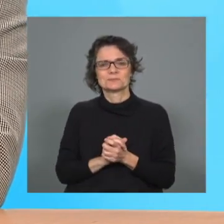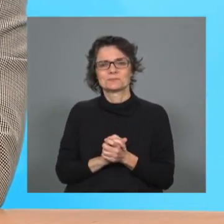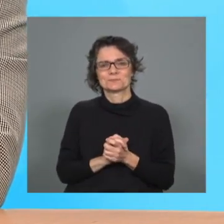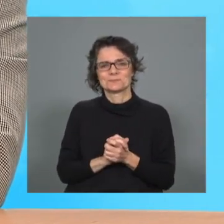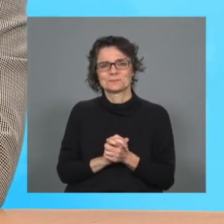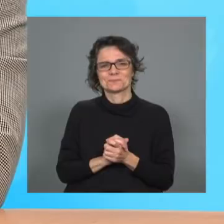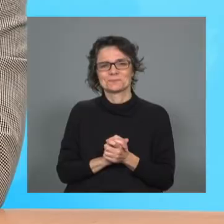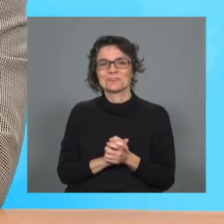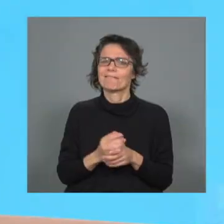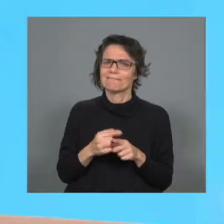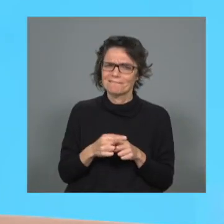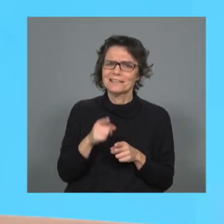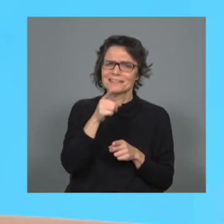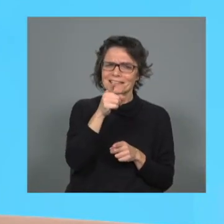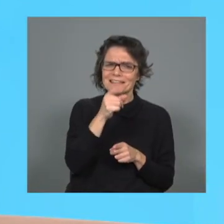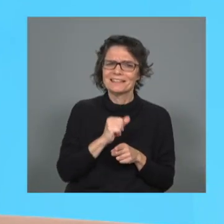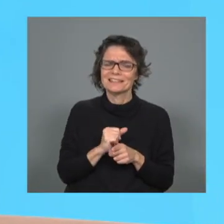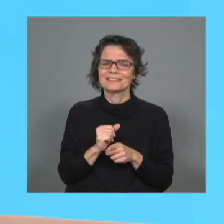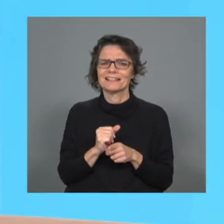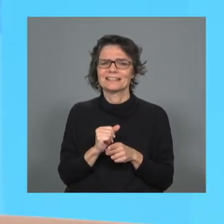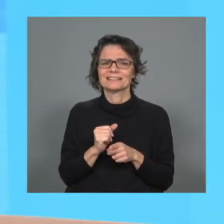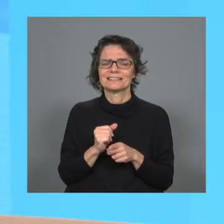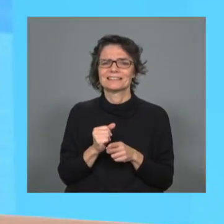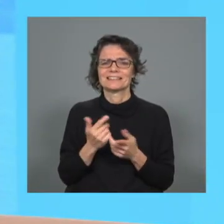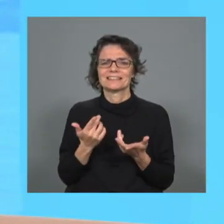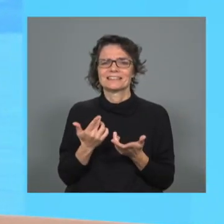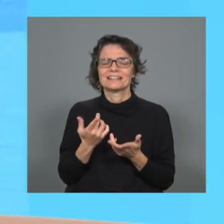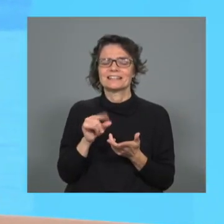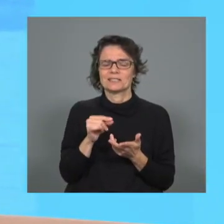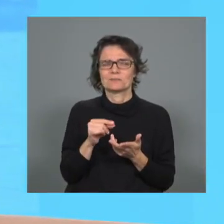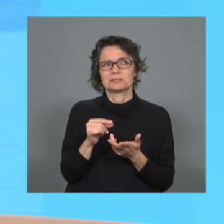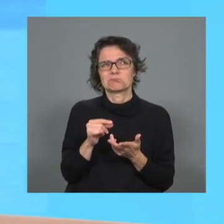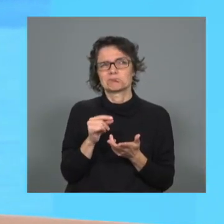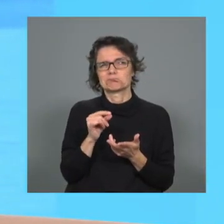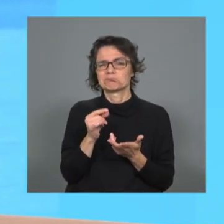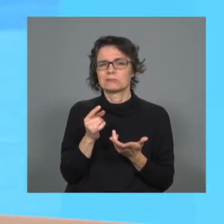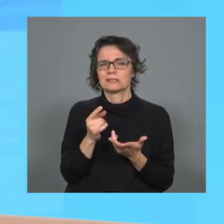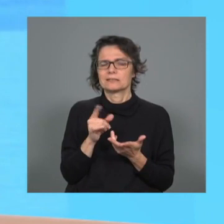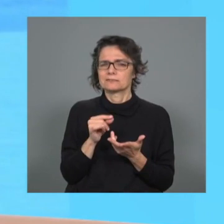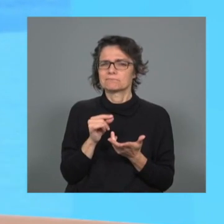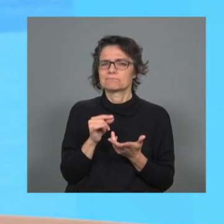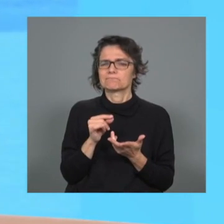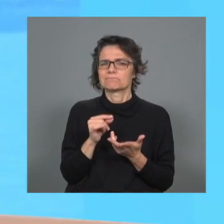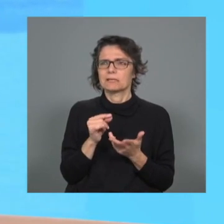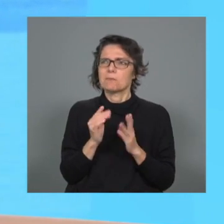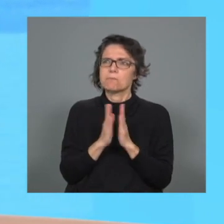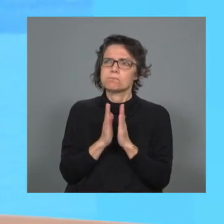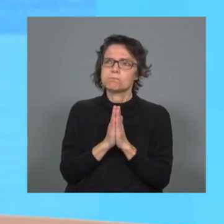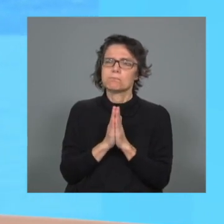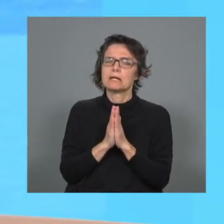É interessante essa realidade, e também, de alguma forma, podemos concluir que a Igreja tem